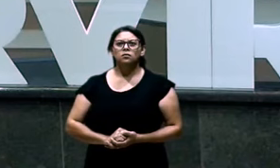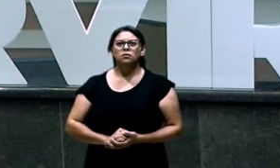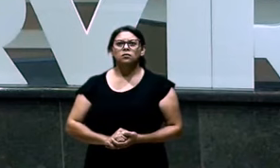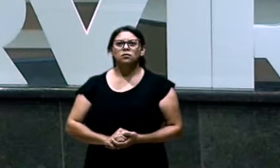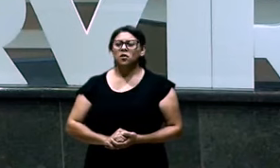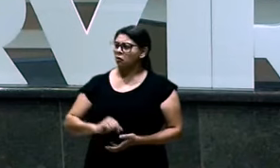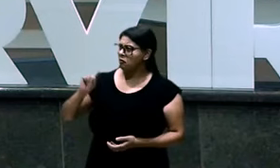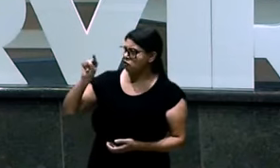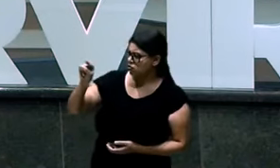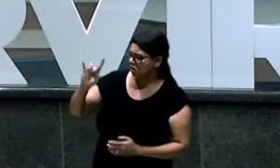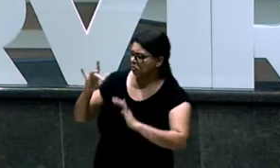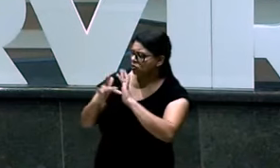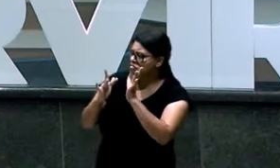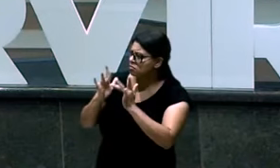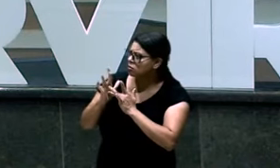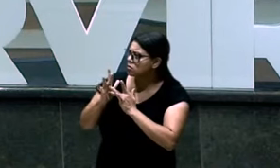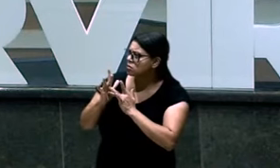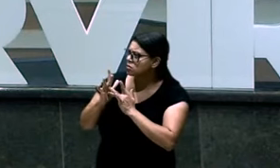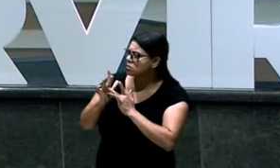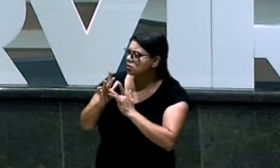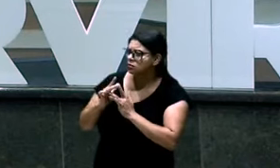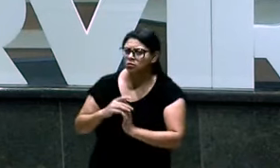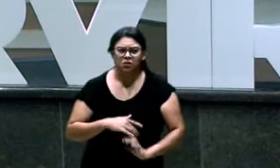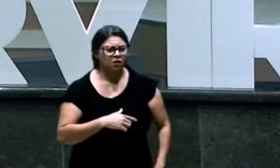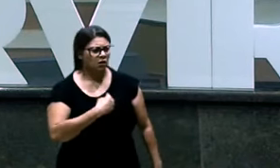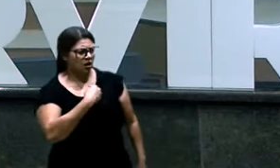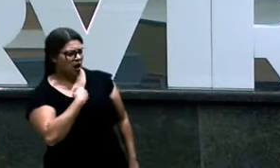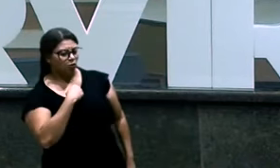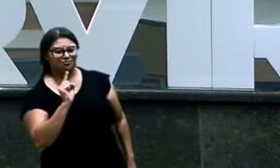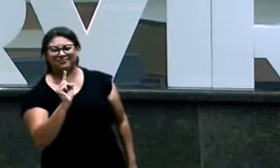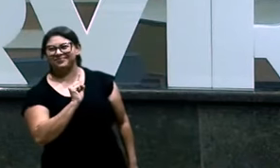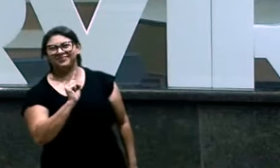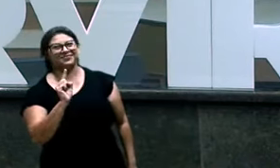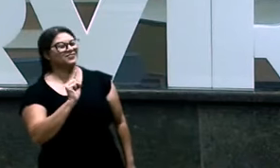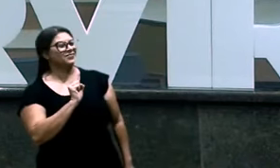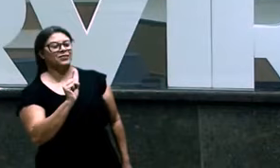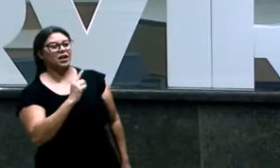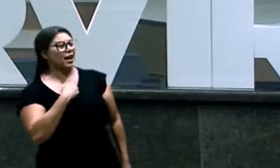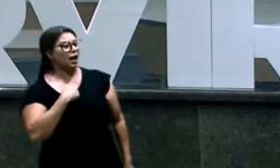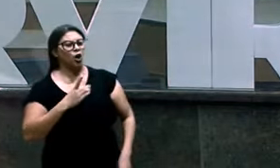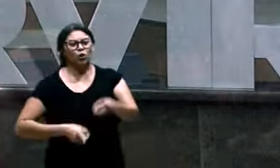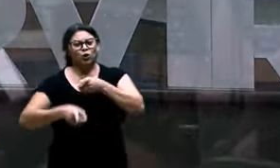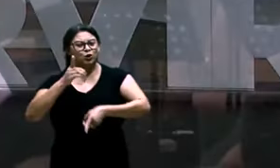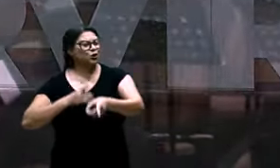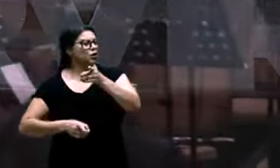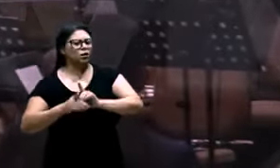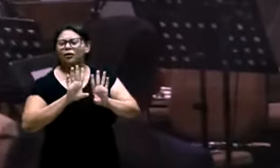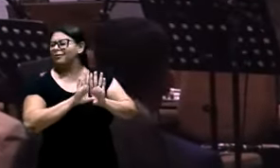És tu Jesus? Eu? Não. Eu não sou nem digno de desatar as sandálias